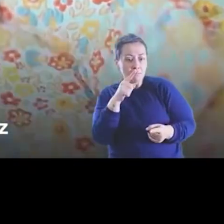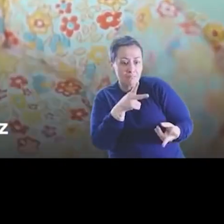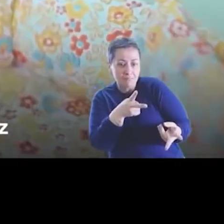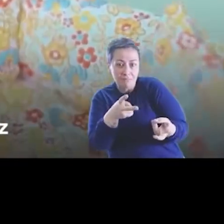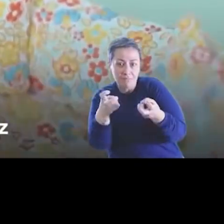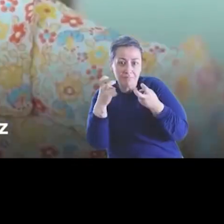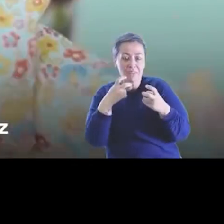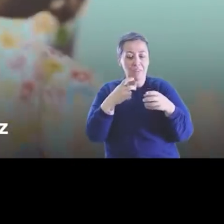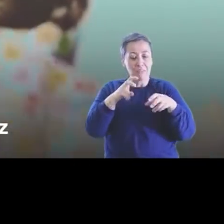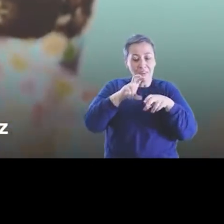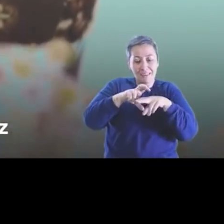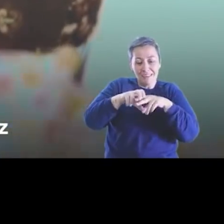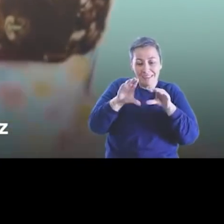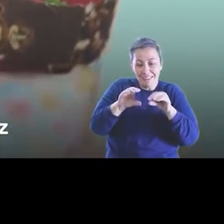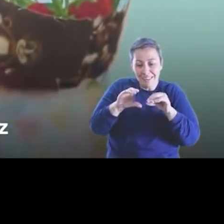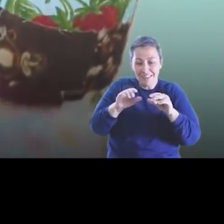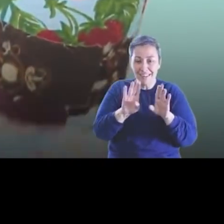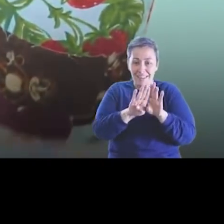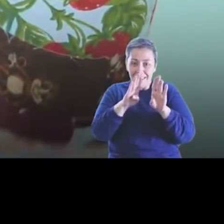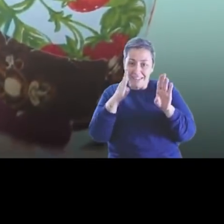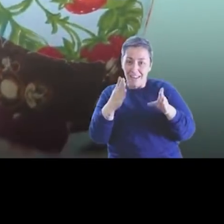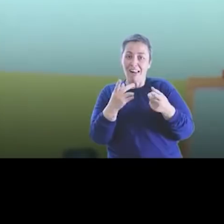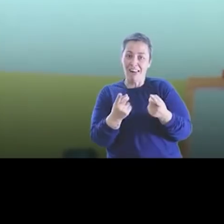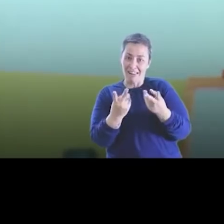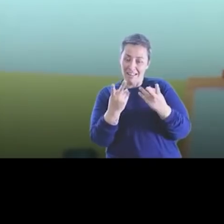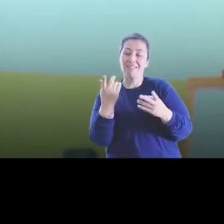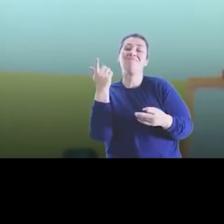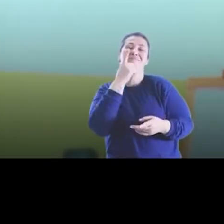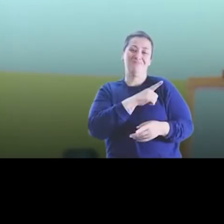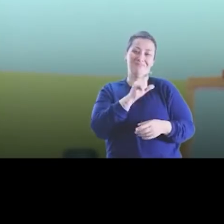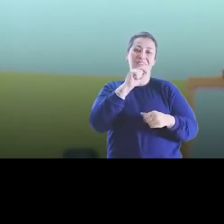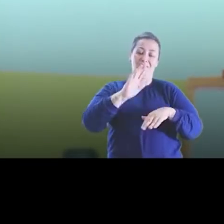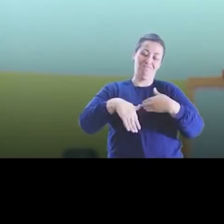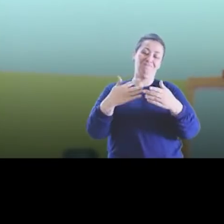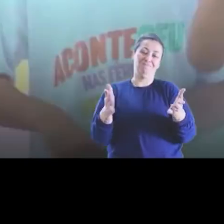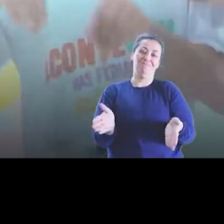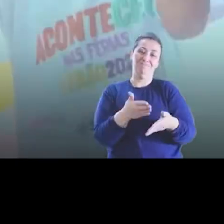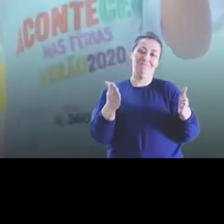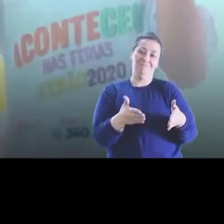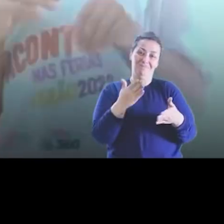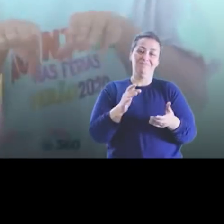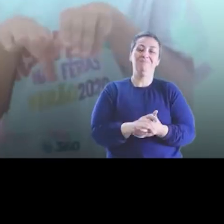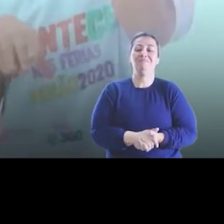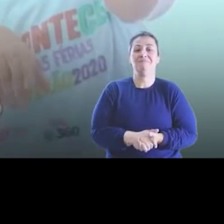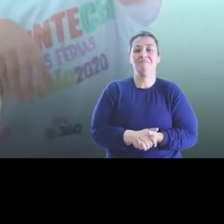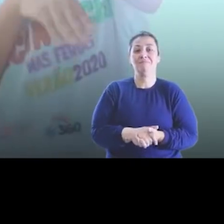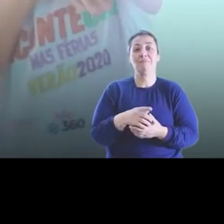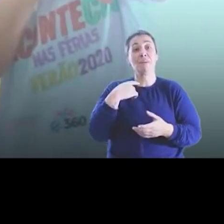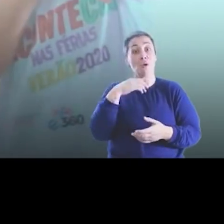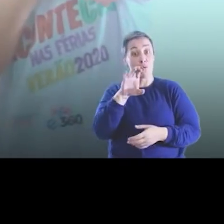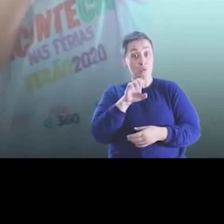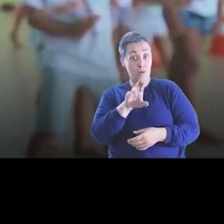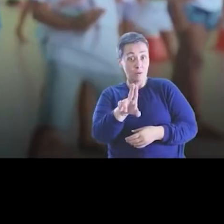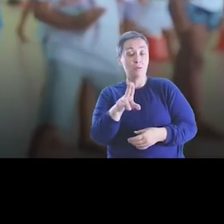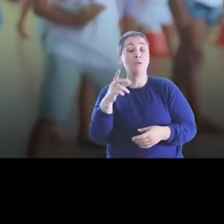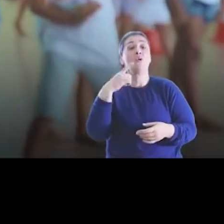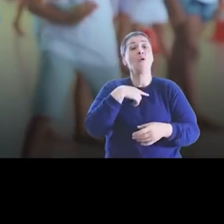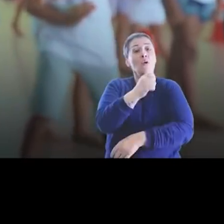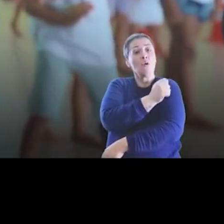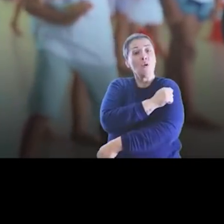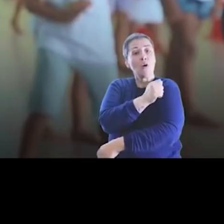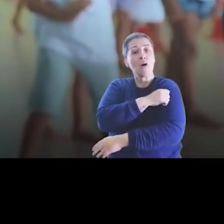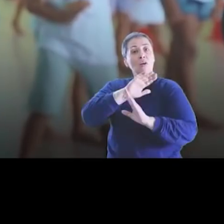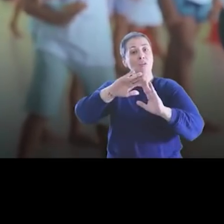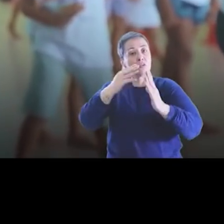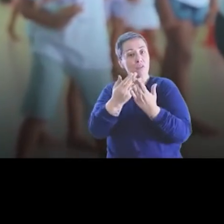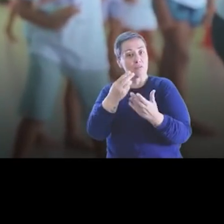que eu vi que o sofazinho que eu fiz vendeu, aí eu falei, não, eu vou produzir, né? No CELS, os